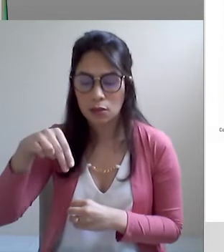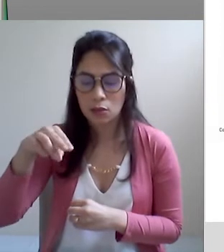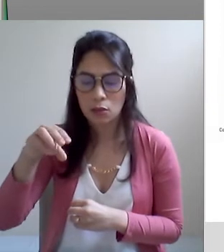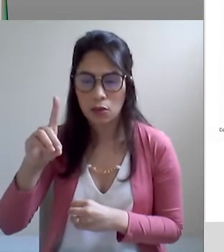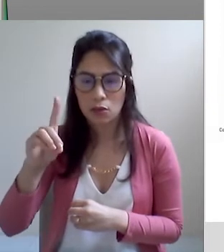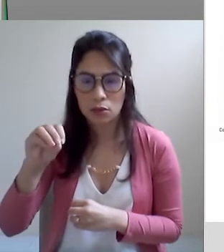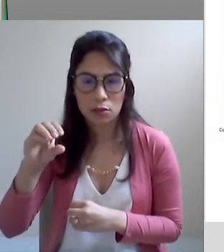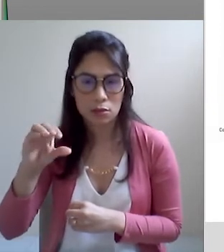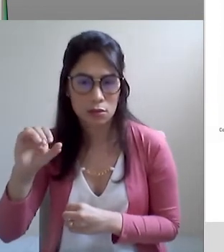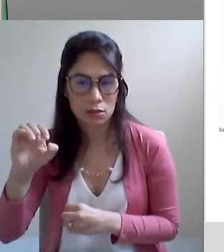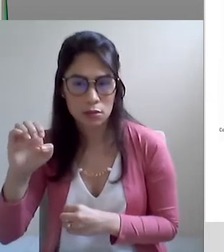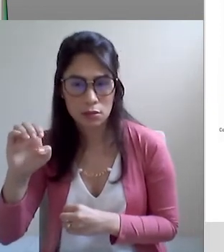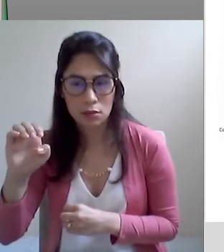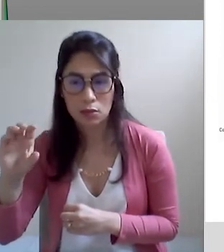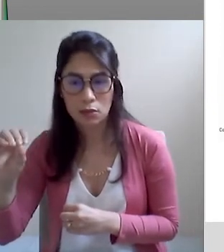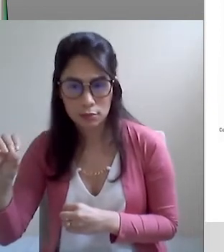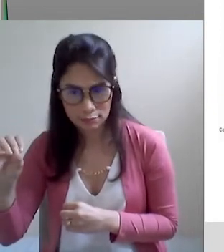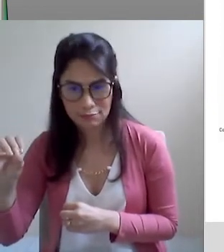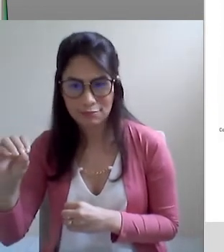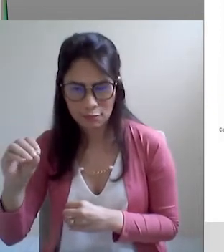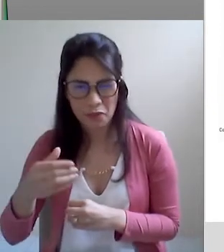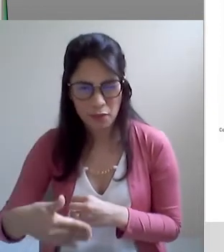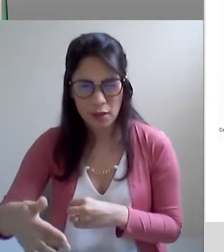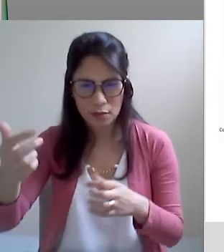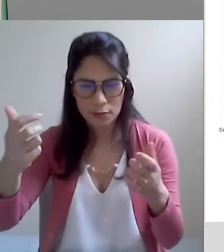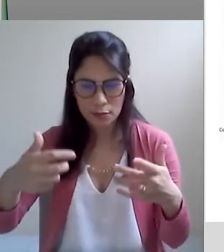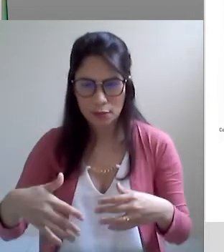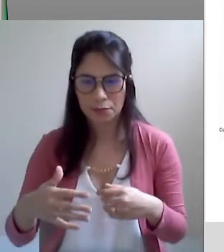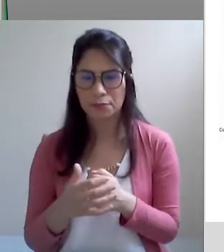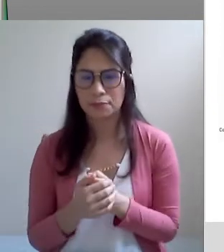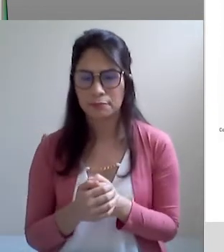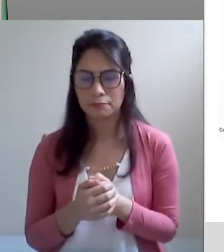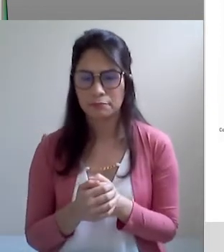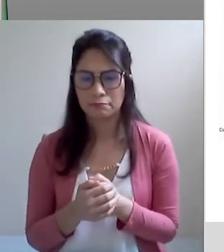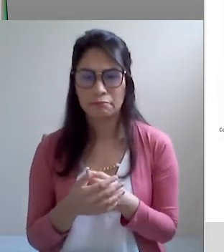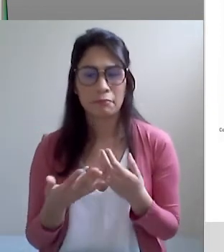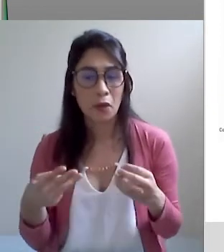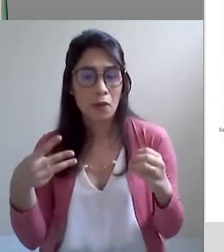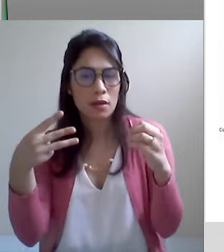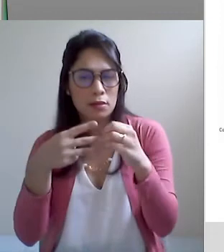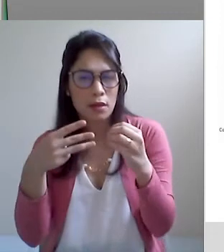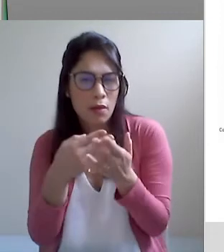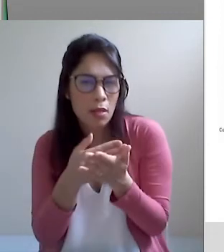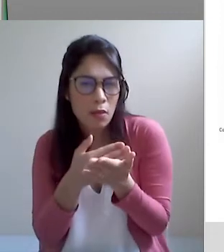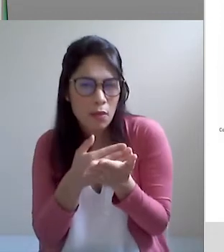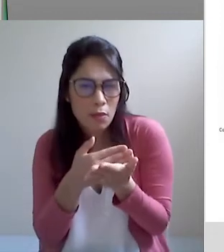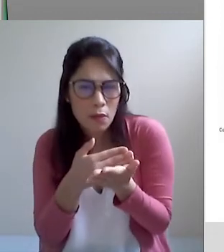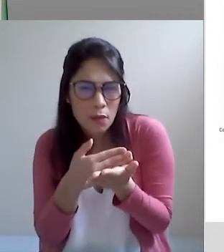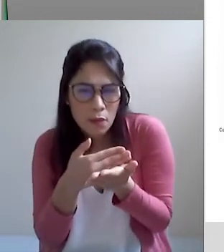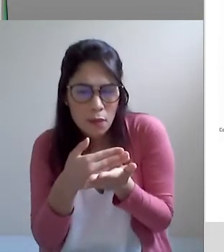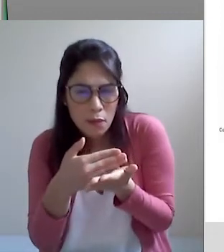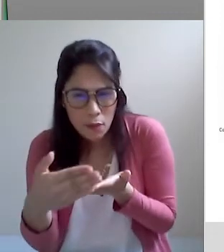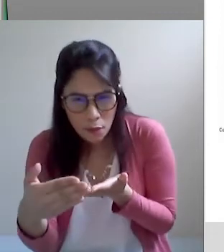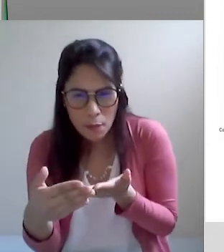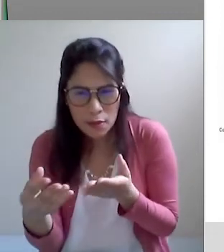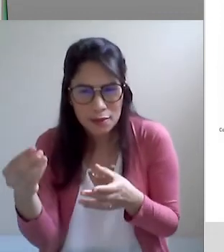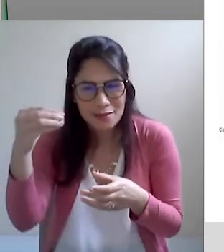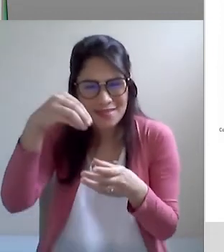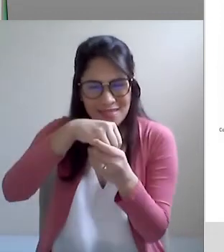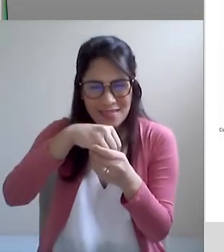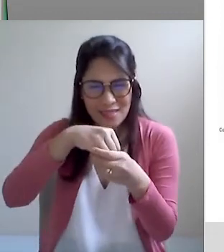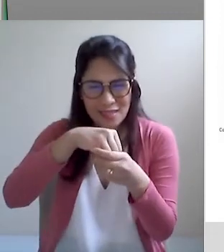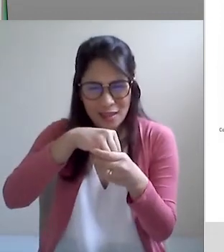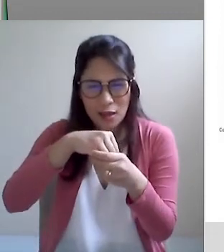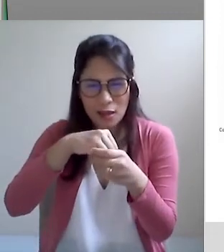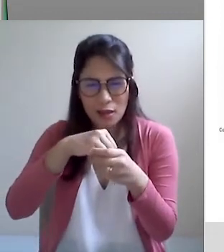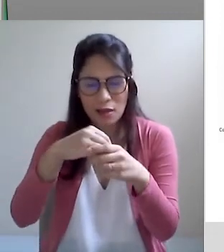adiante. A partir das células progenitoras do sangue que estão presentes na medula óssea,